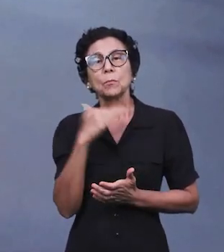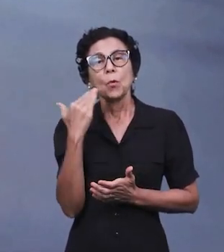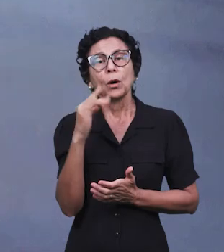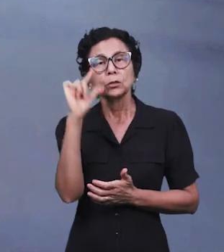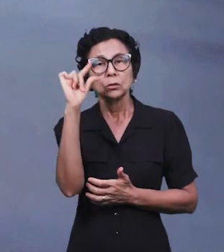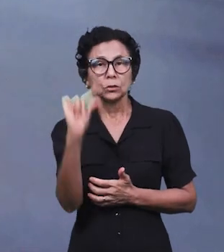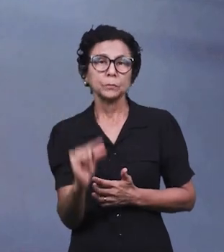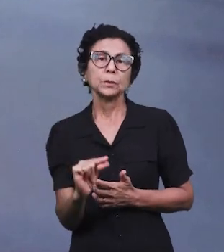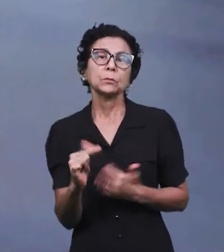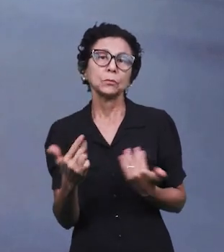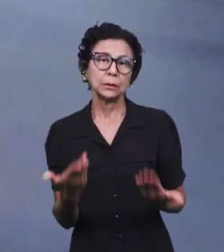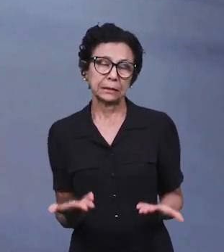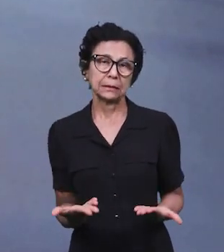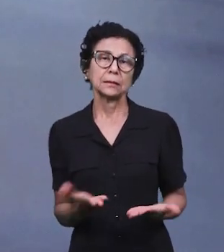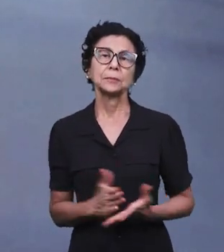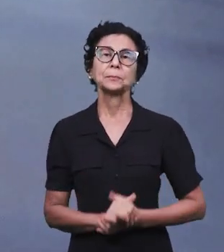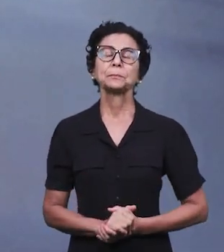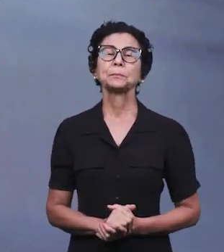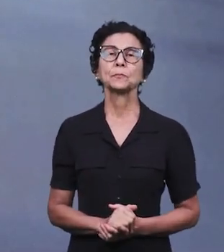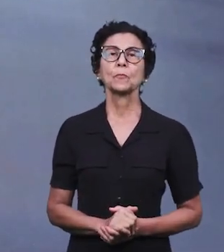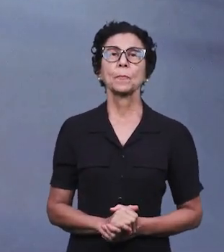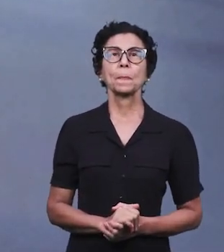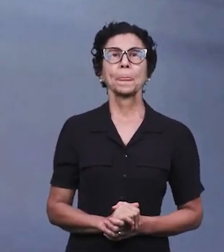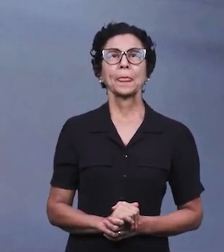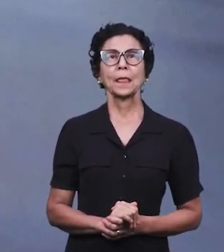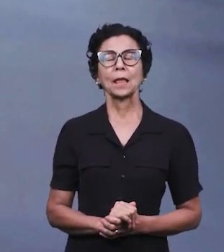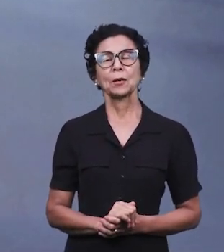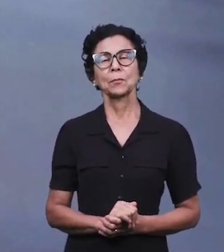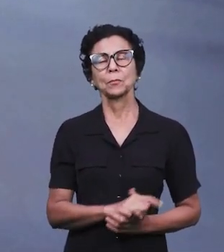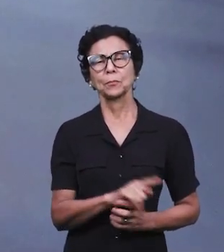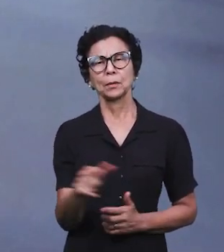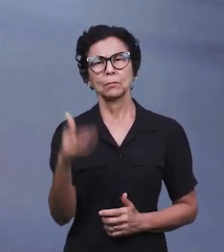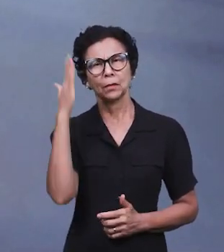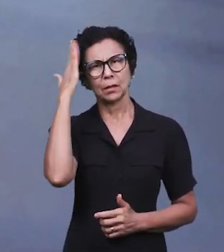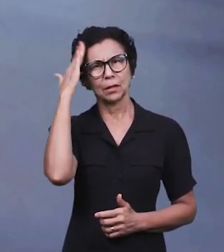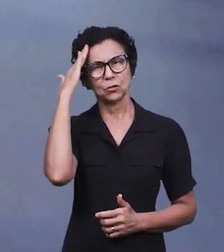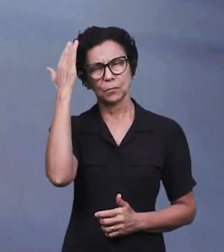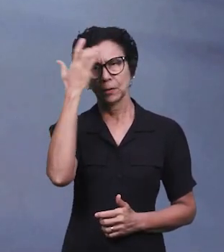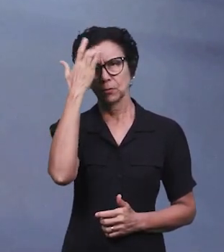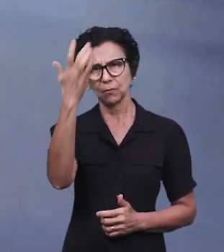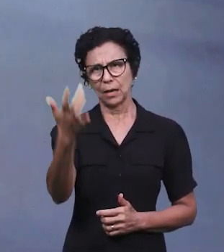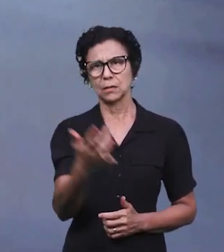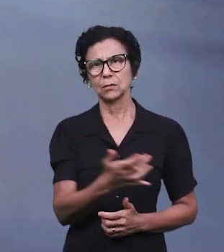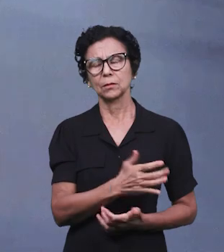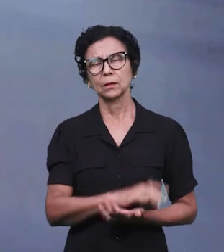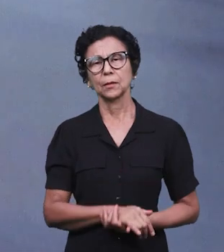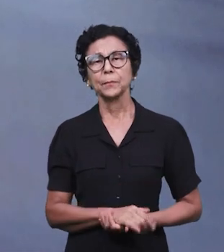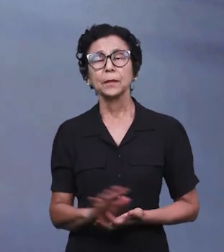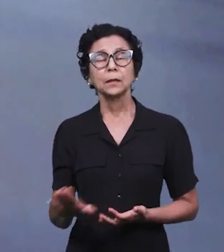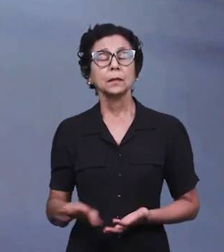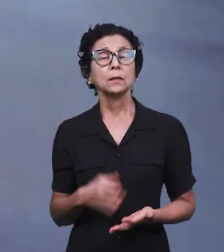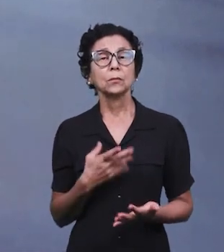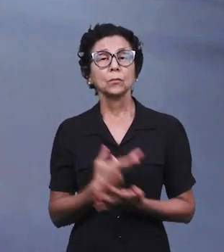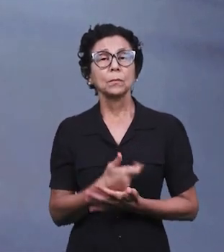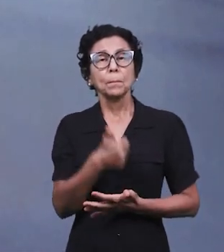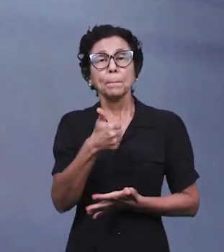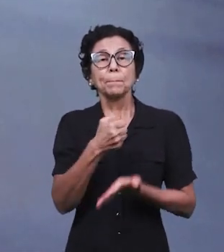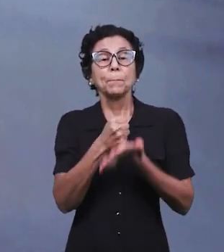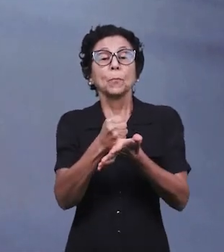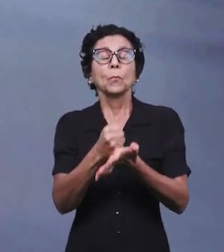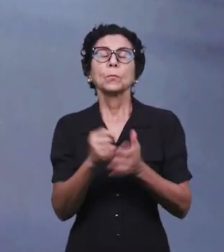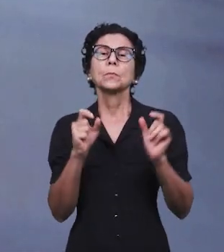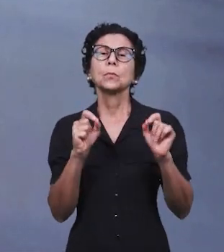morte, podemos dizer dessa forma, né, para ficar mais fácil para aqueles que estão nos ouvindo. O primeiro socorros nada consiste do